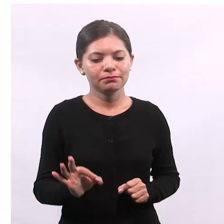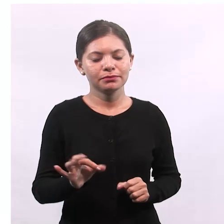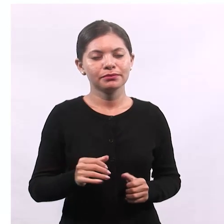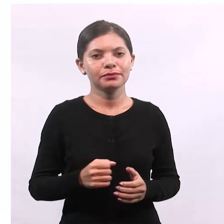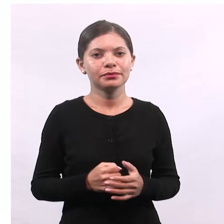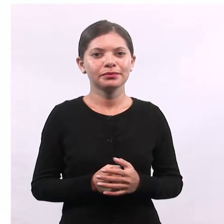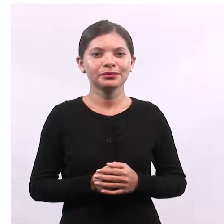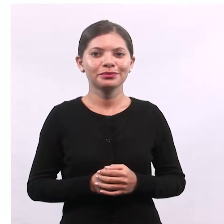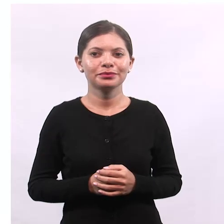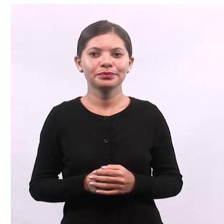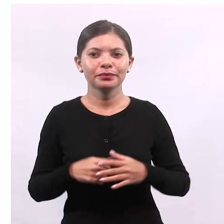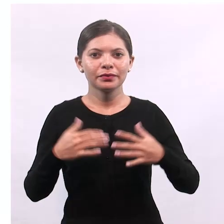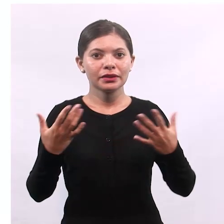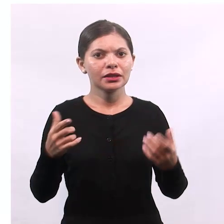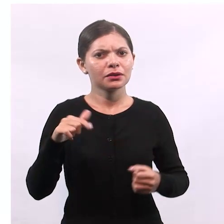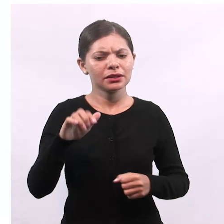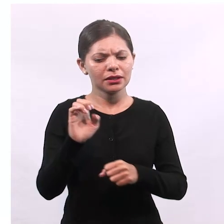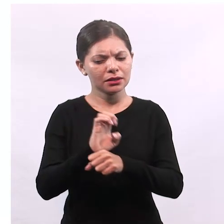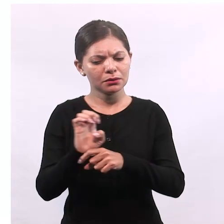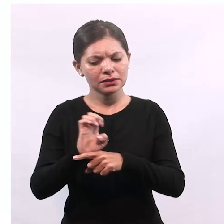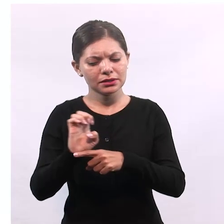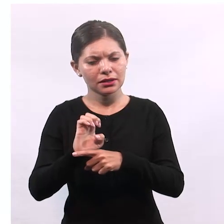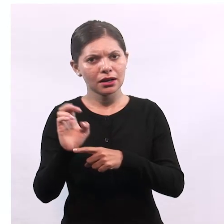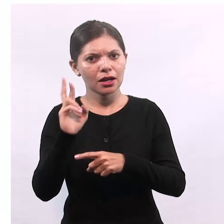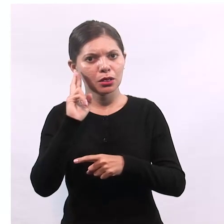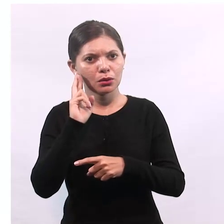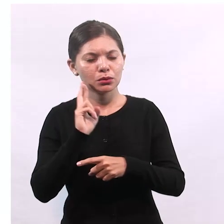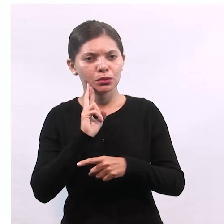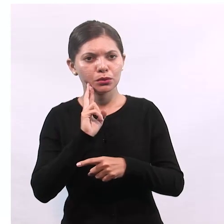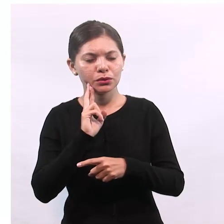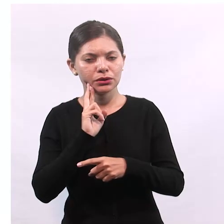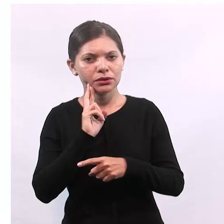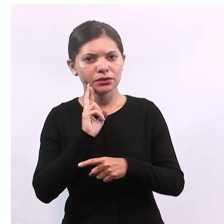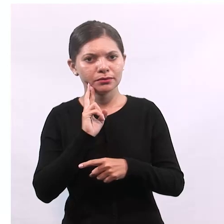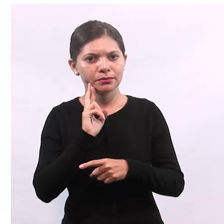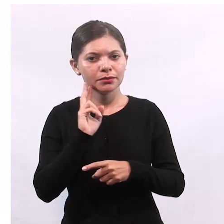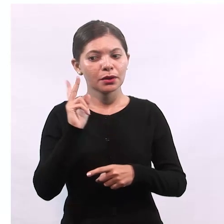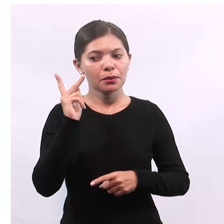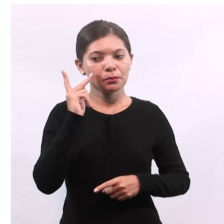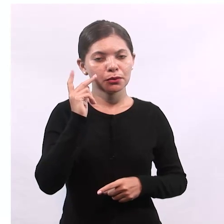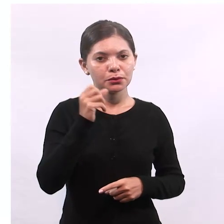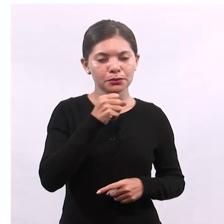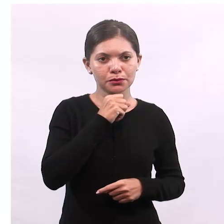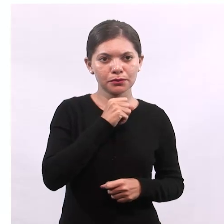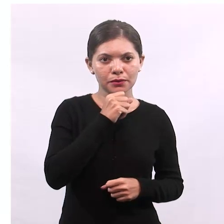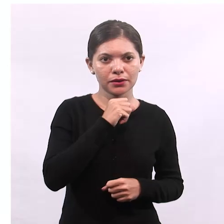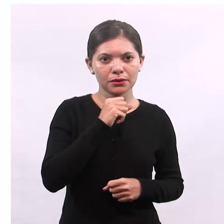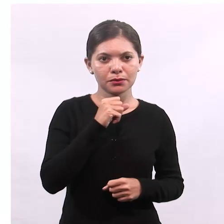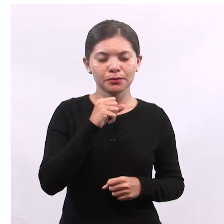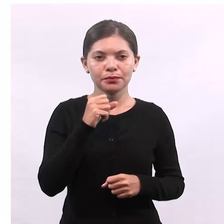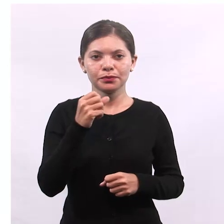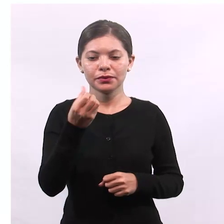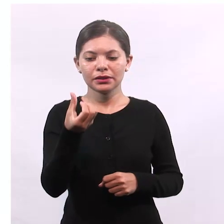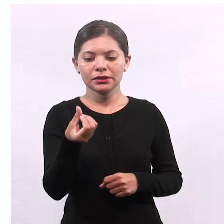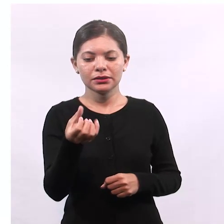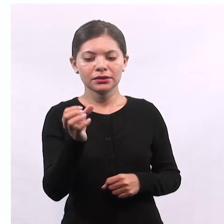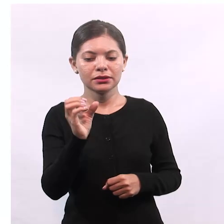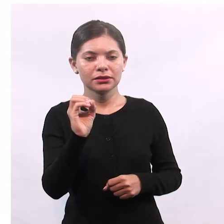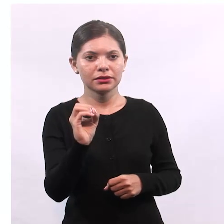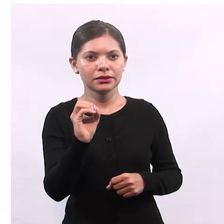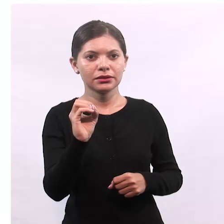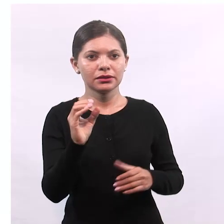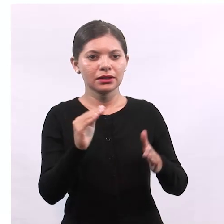adequada então no nosso Estado por exemplo eu tenho regiões por exemplo de Porto Velho que aí já tá de